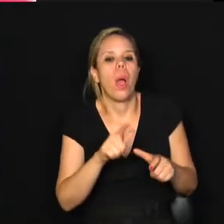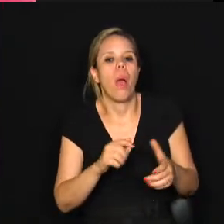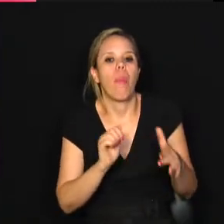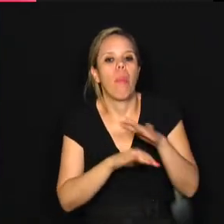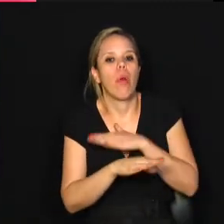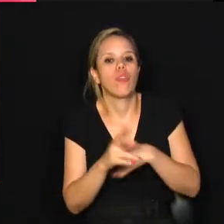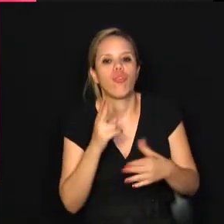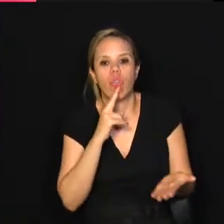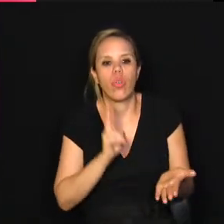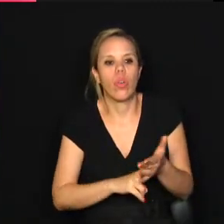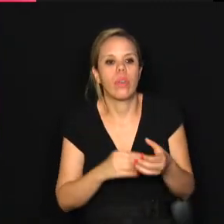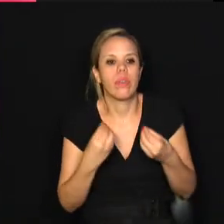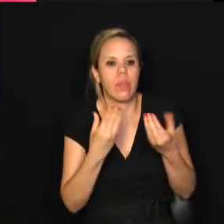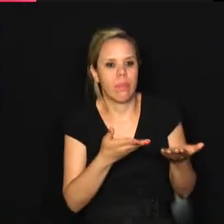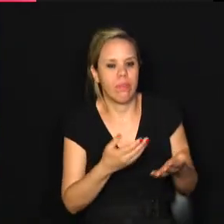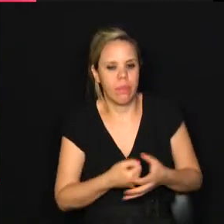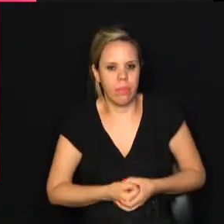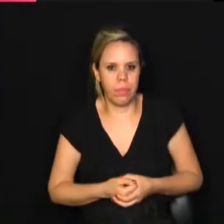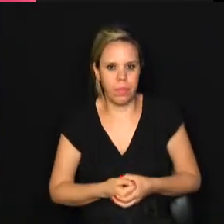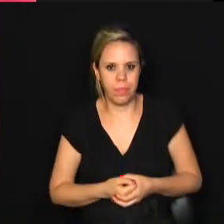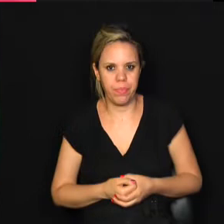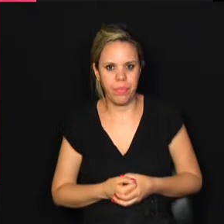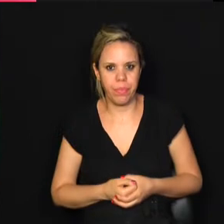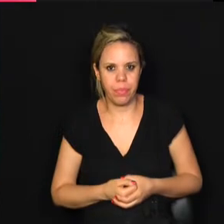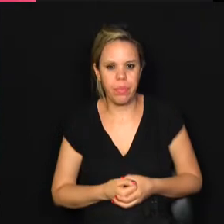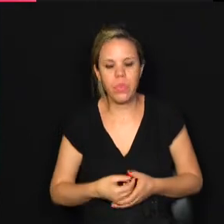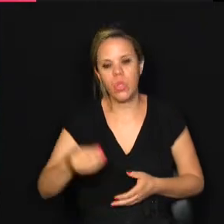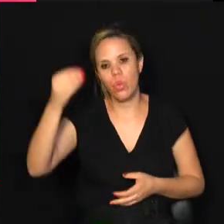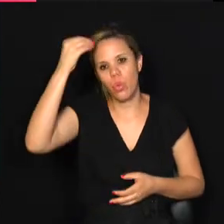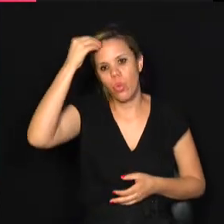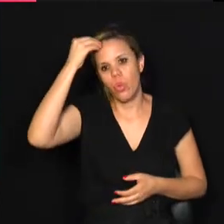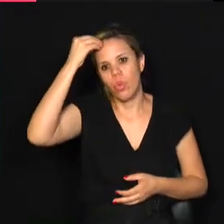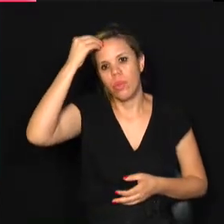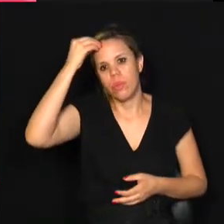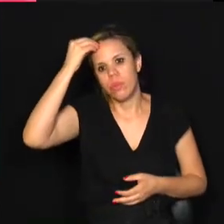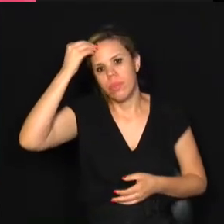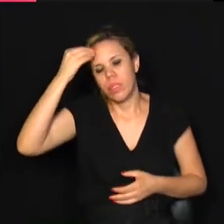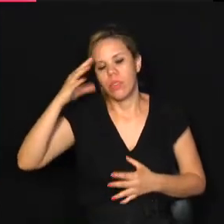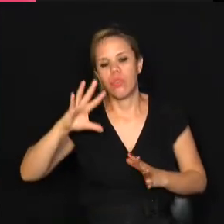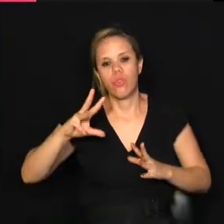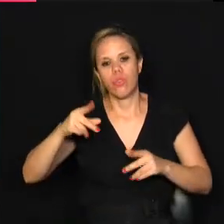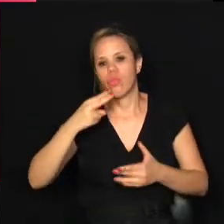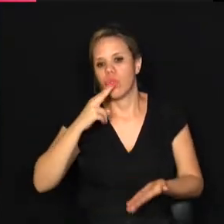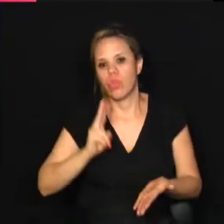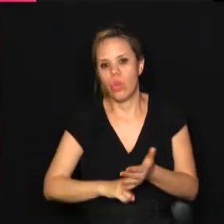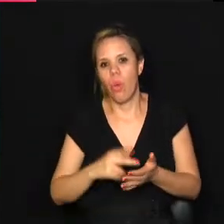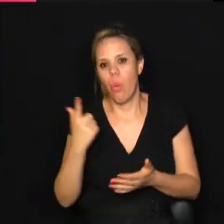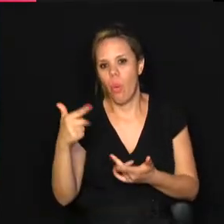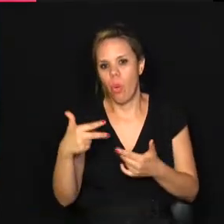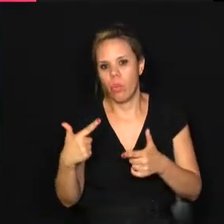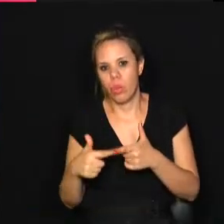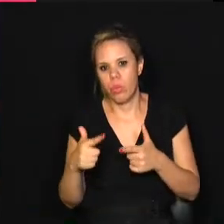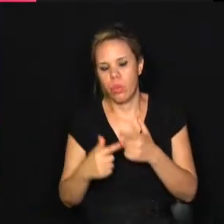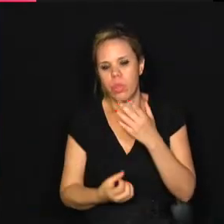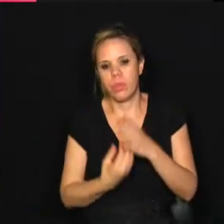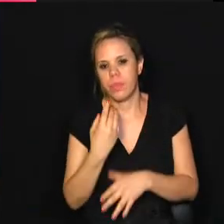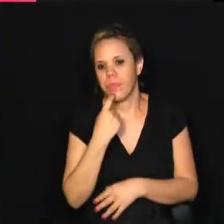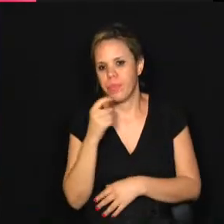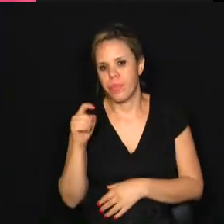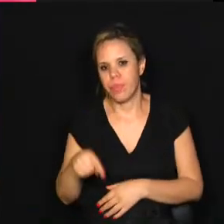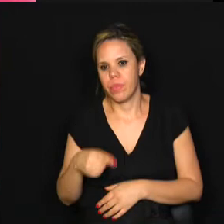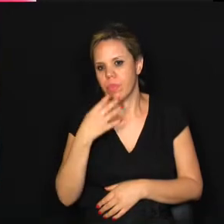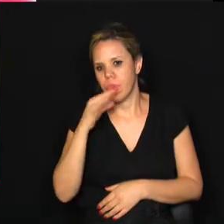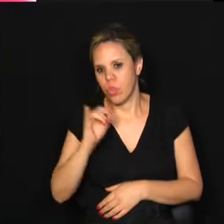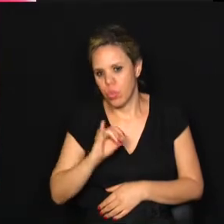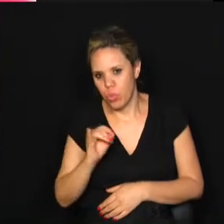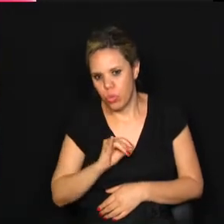Correio entregar. E a culpa fica toda com o Correio. Outro fato que acontece aqui em Campinas, Jundiaí,